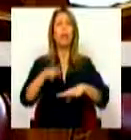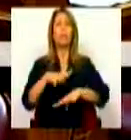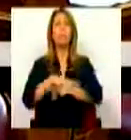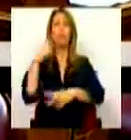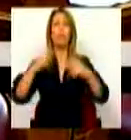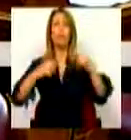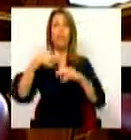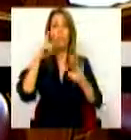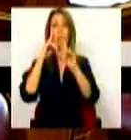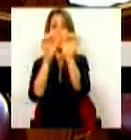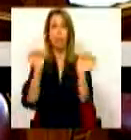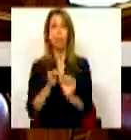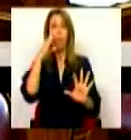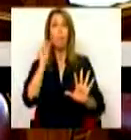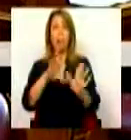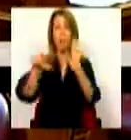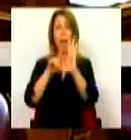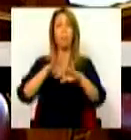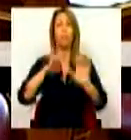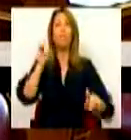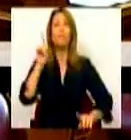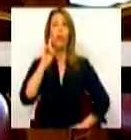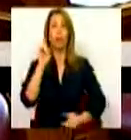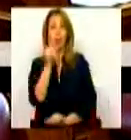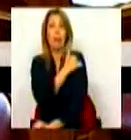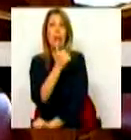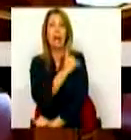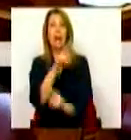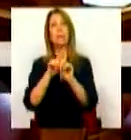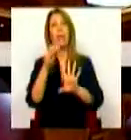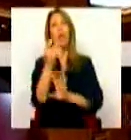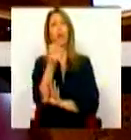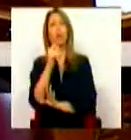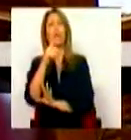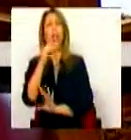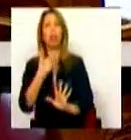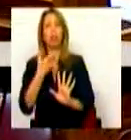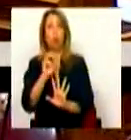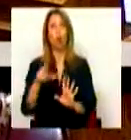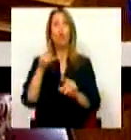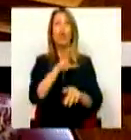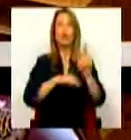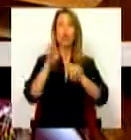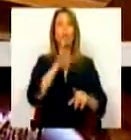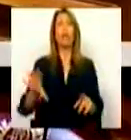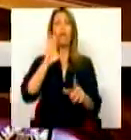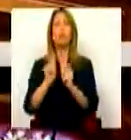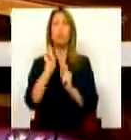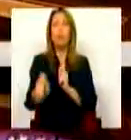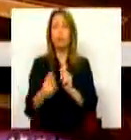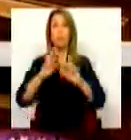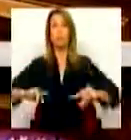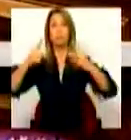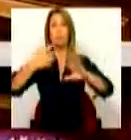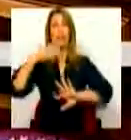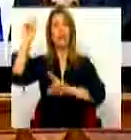sistema bancário. Sr. Deputado, legislação sobre valores mobiliários ao portador. Sr. Deputado, legislação sobre meios de pagamento. Sr. Deputado, transposição de diretivas em matéria de